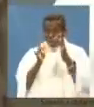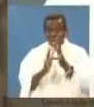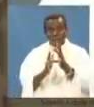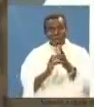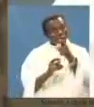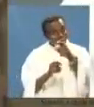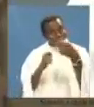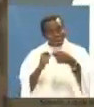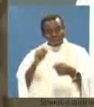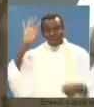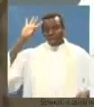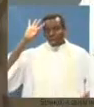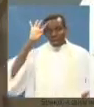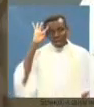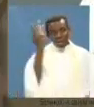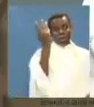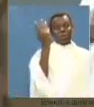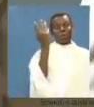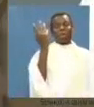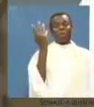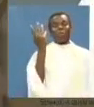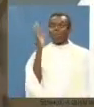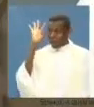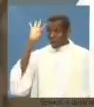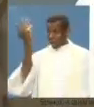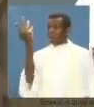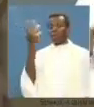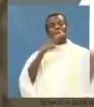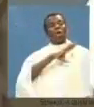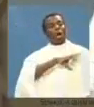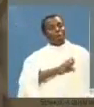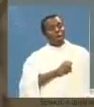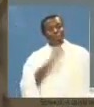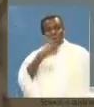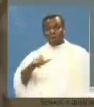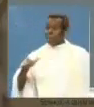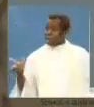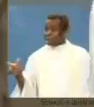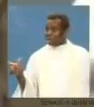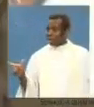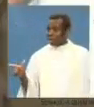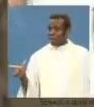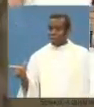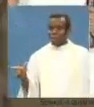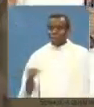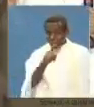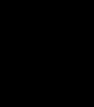a decisão de amar de novo. Isso é perdoar. Perdoar é amar aquela pessoa que não merece o meu perdão.